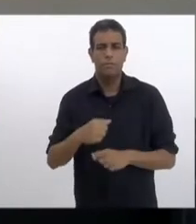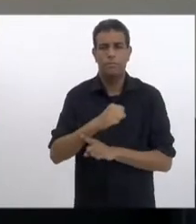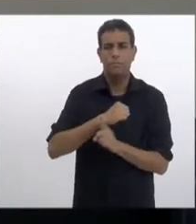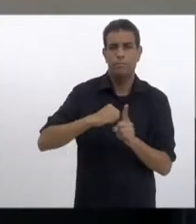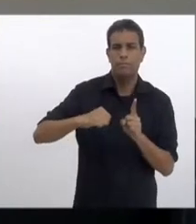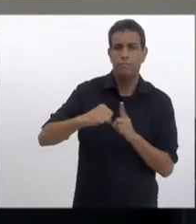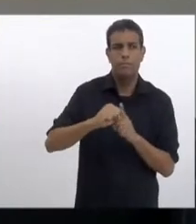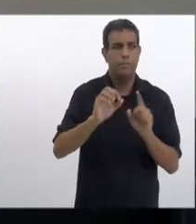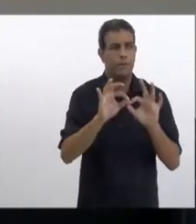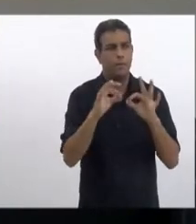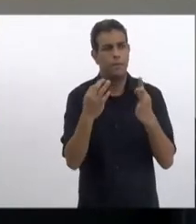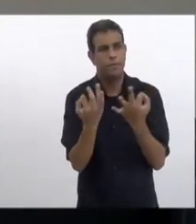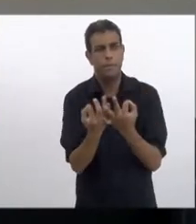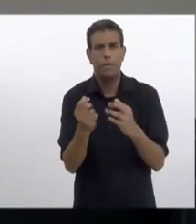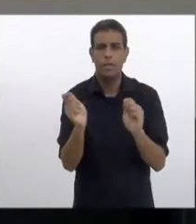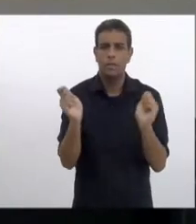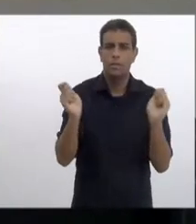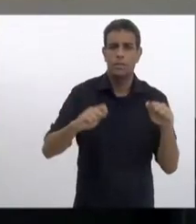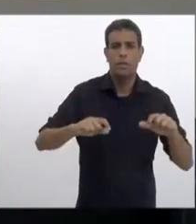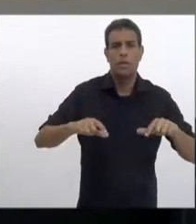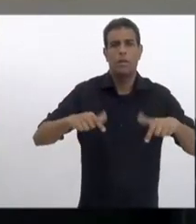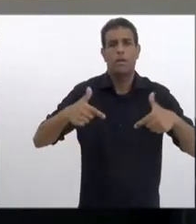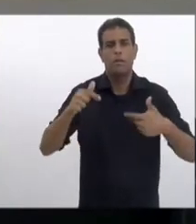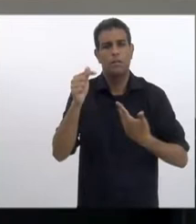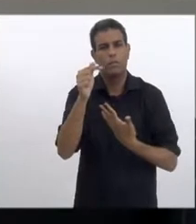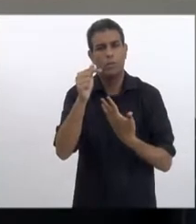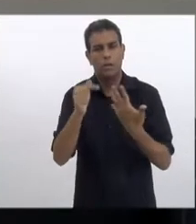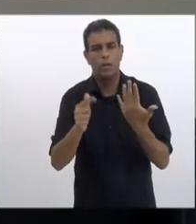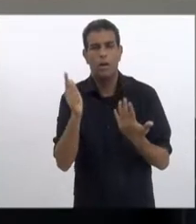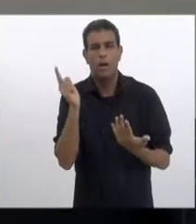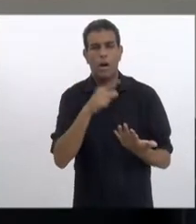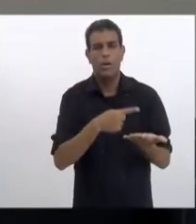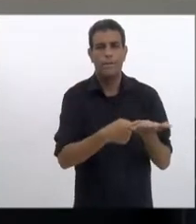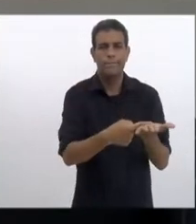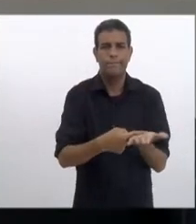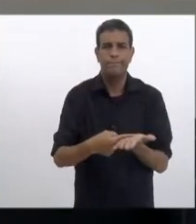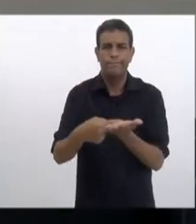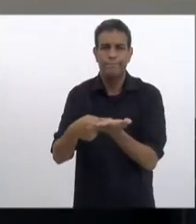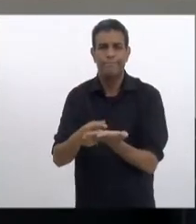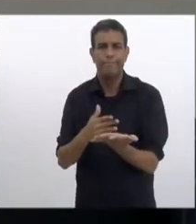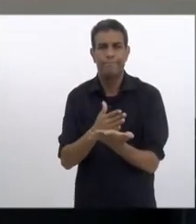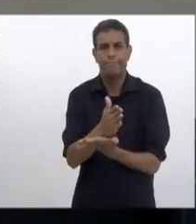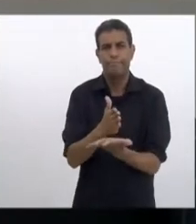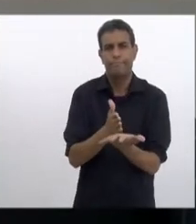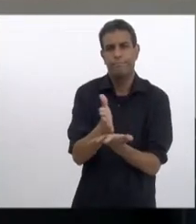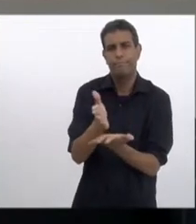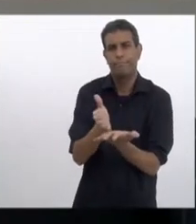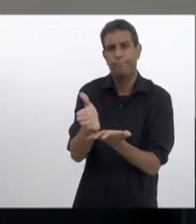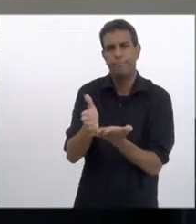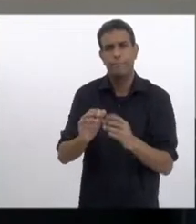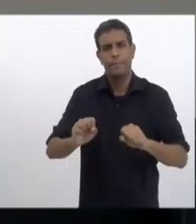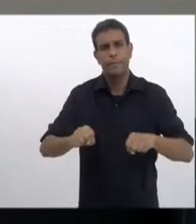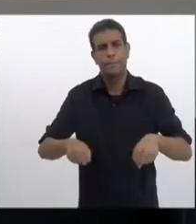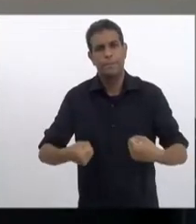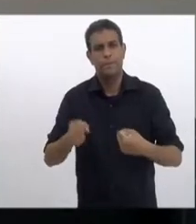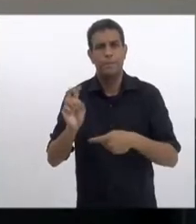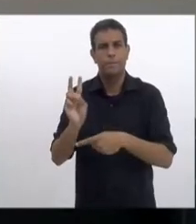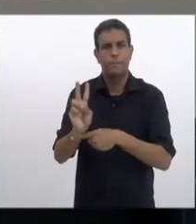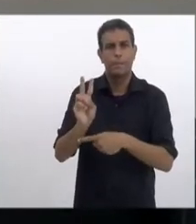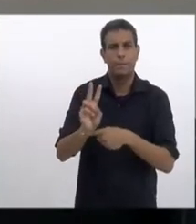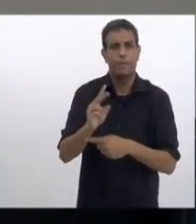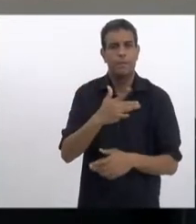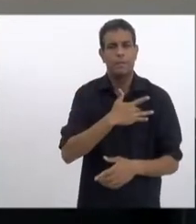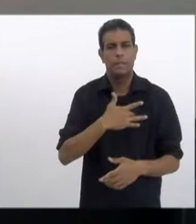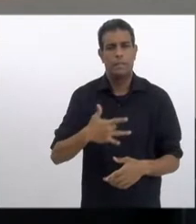civil, famílias e jovens possam tomar decisões informadas, direcionar melhor os esforços para prevenir e tratar o